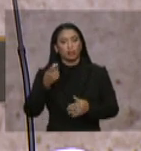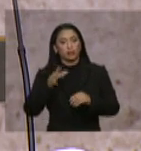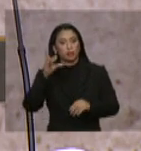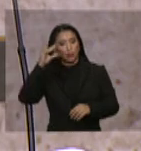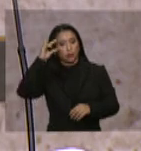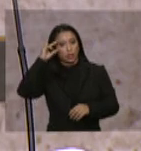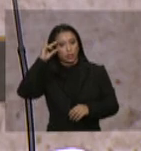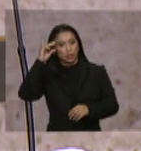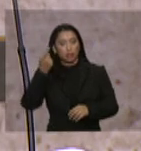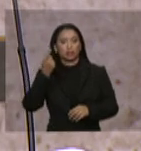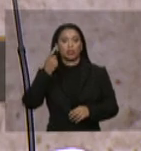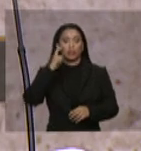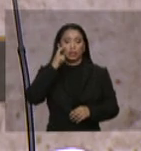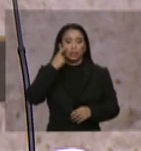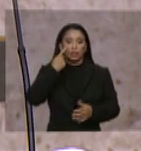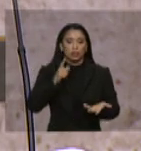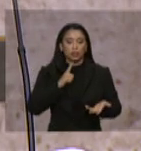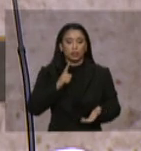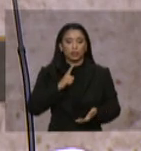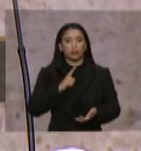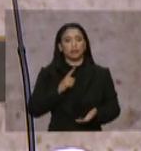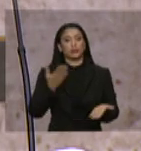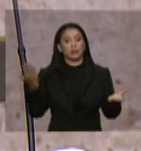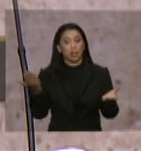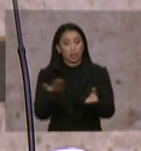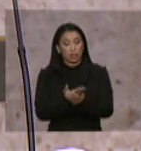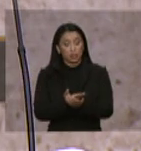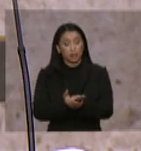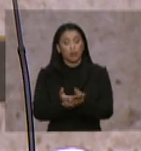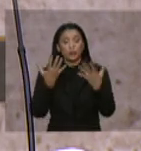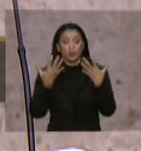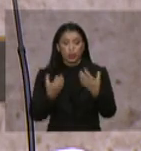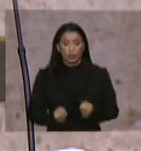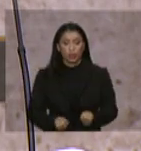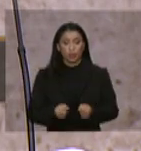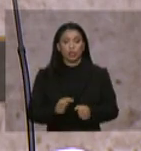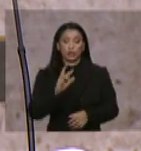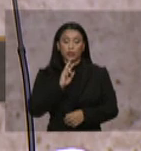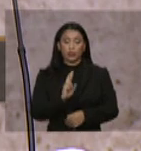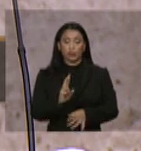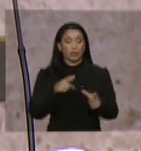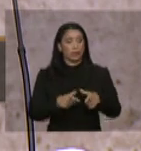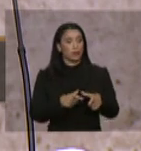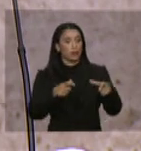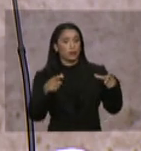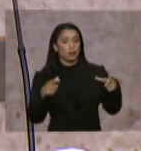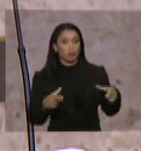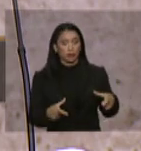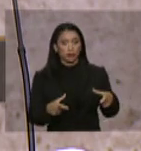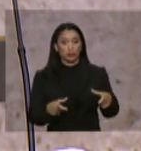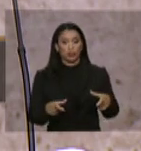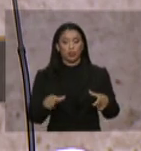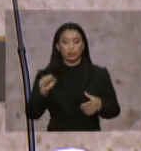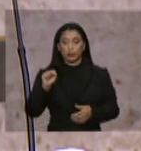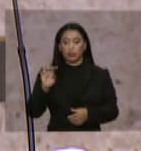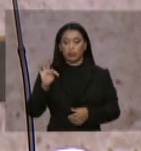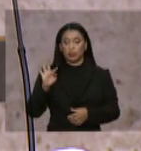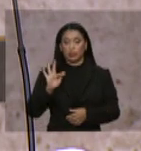por conhecer para conhecer da ação e proclama o resultado por maioria o tribunal